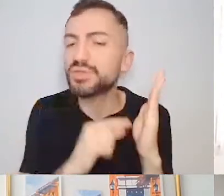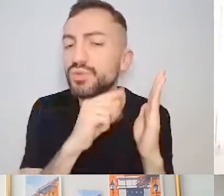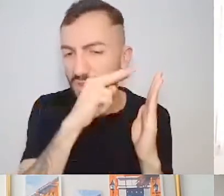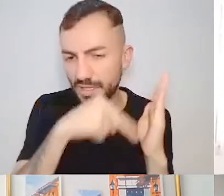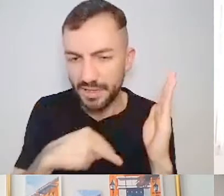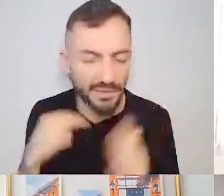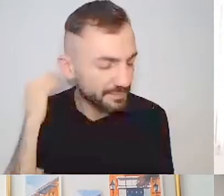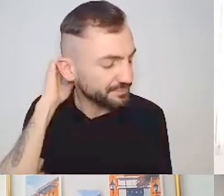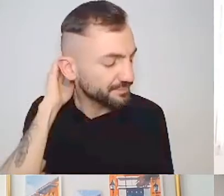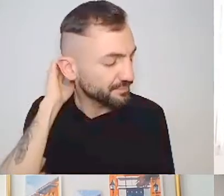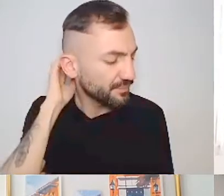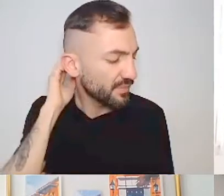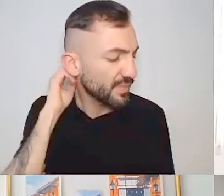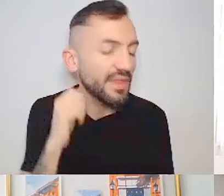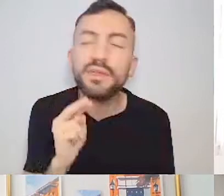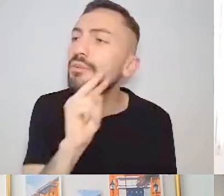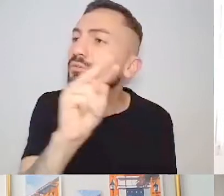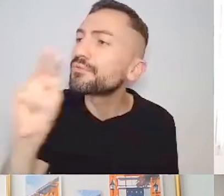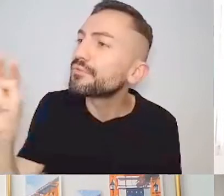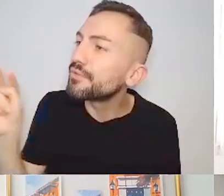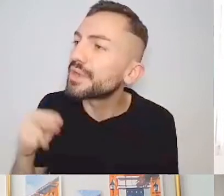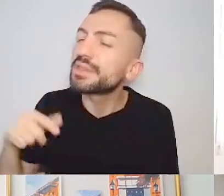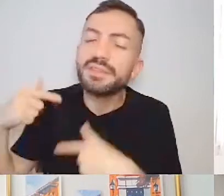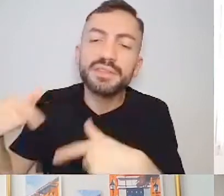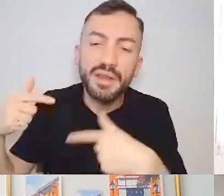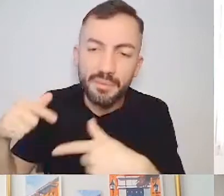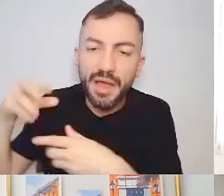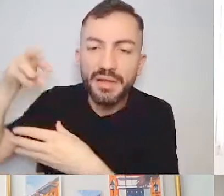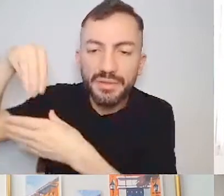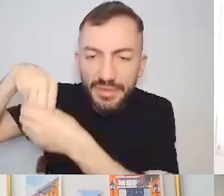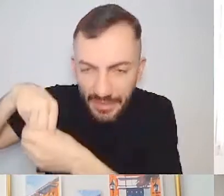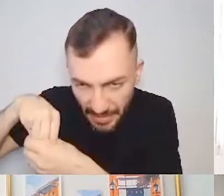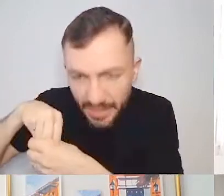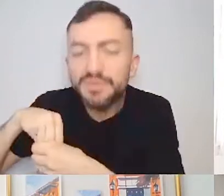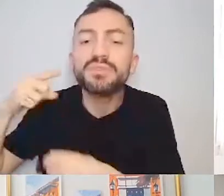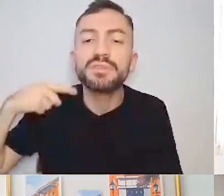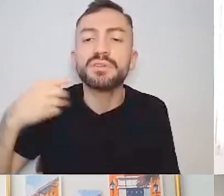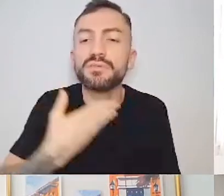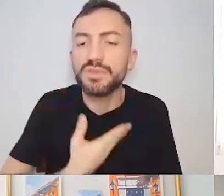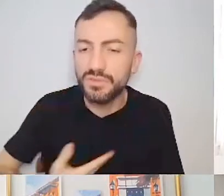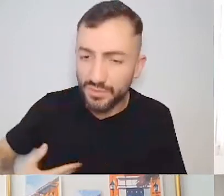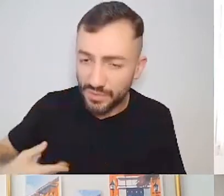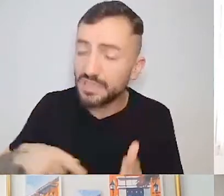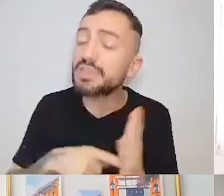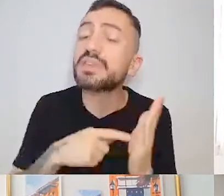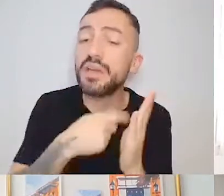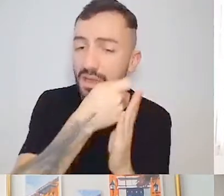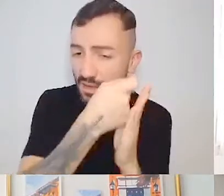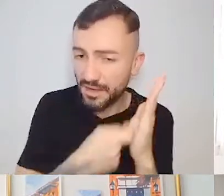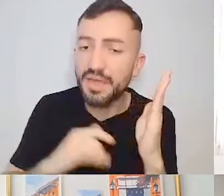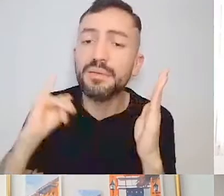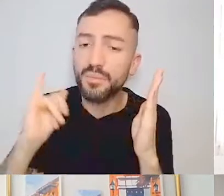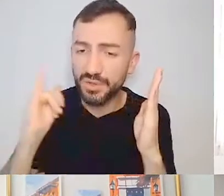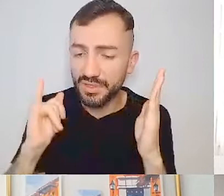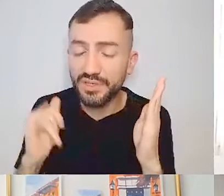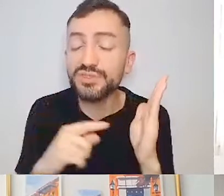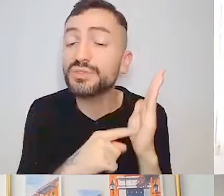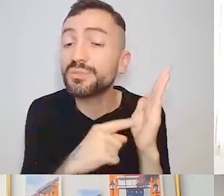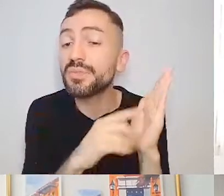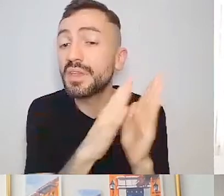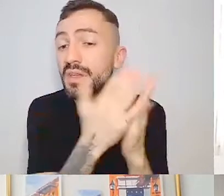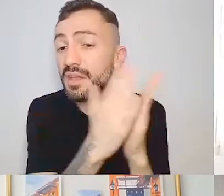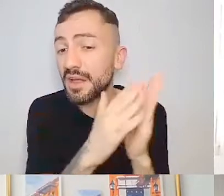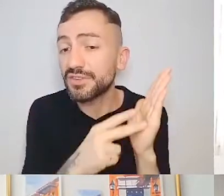do trabalho interdisciplinar e interinstitucional nesse tema se faz necessário, pois, como apontado na cartilha, é justamente